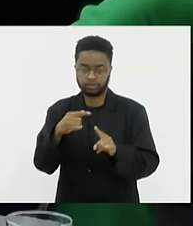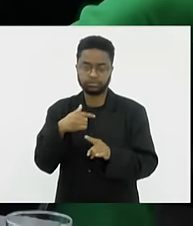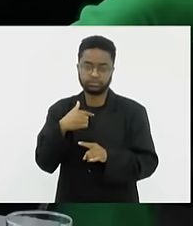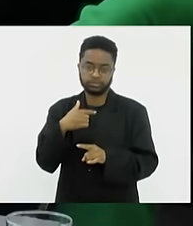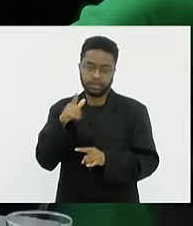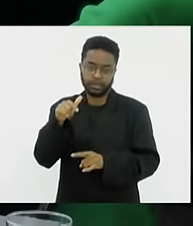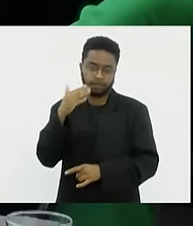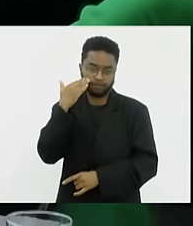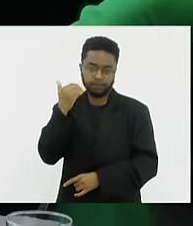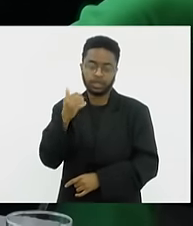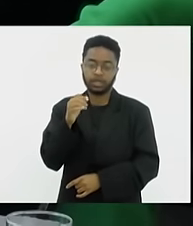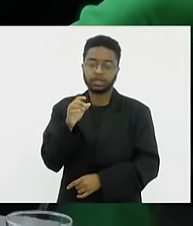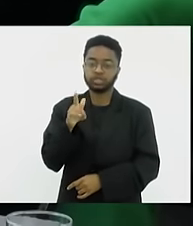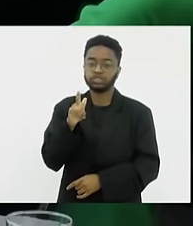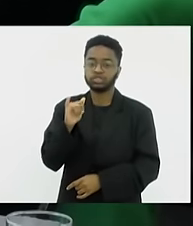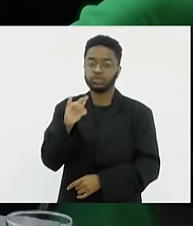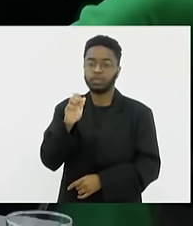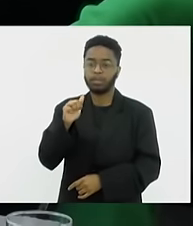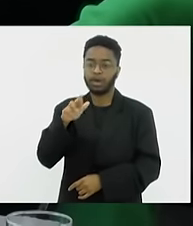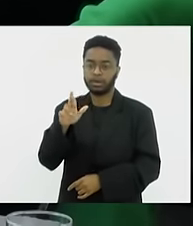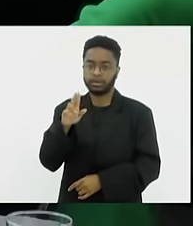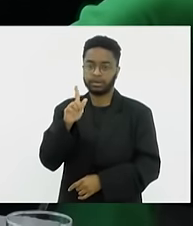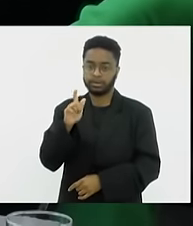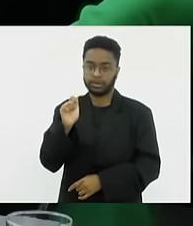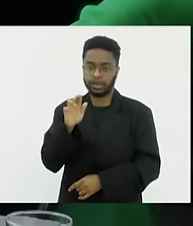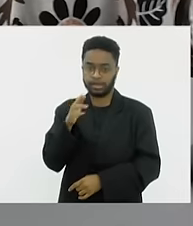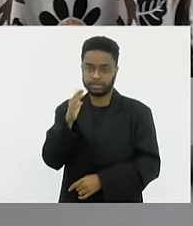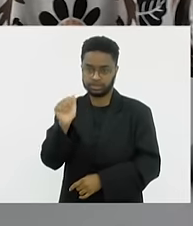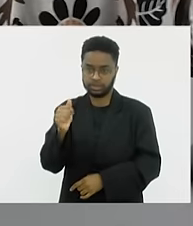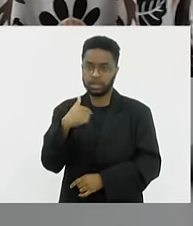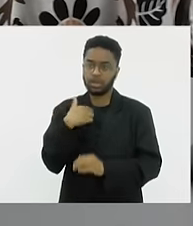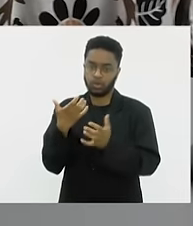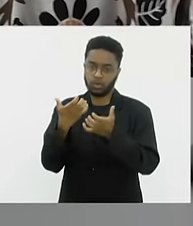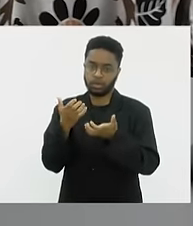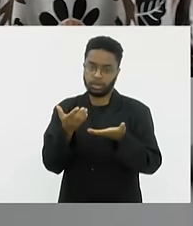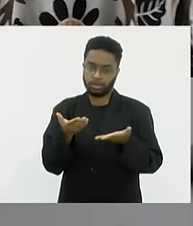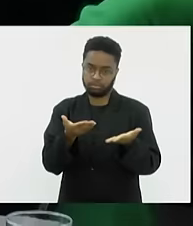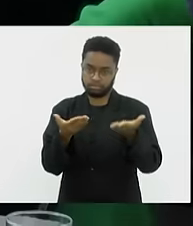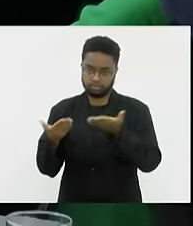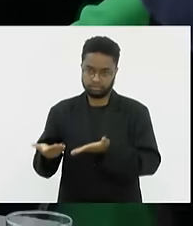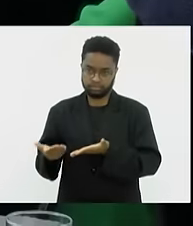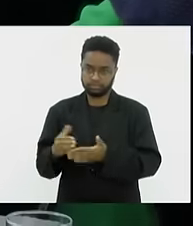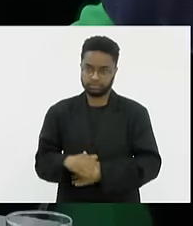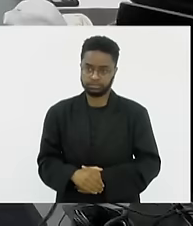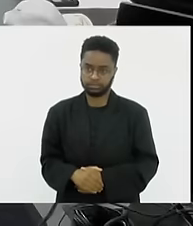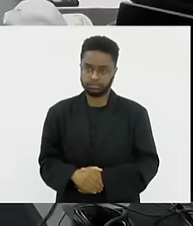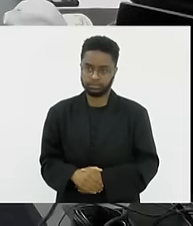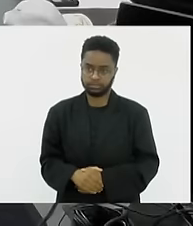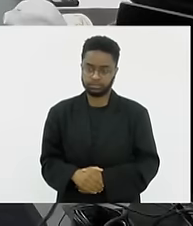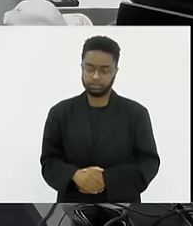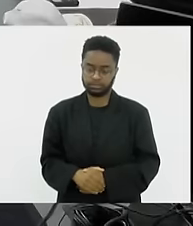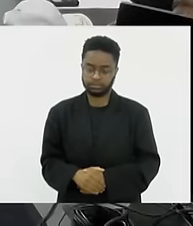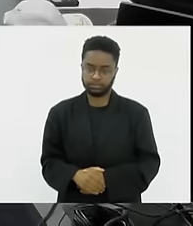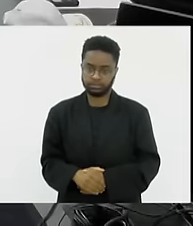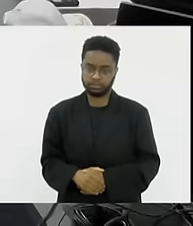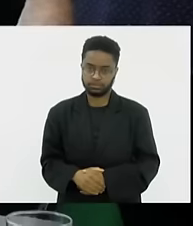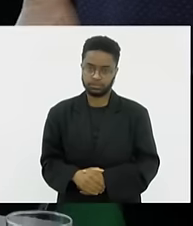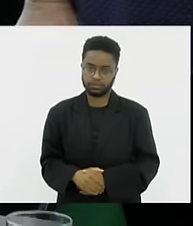como Gilmar Garça. Eu quero a convocação não desse agente. Não conheço pessoalmente. Gilmar Garça é o Cunha ou... É